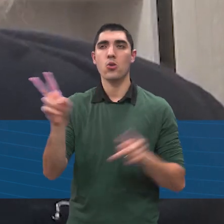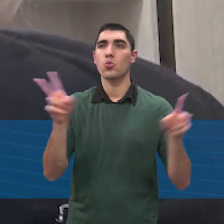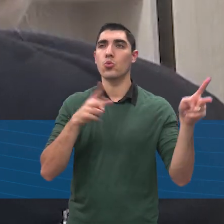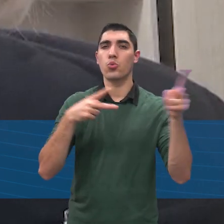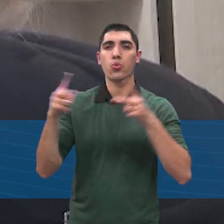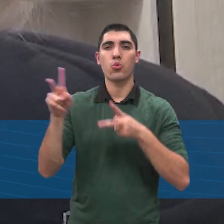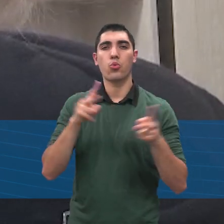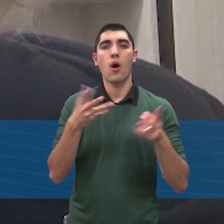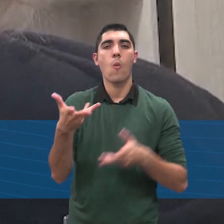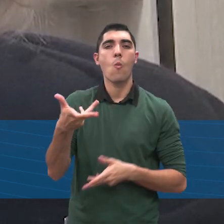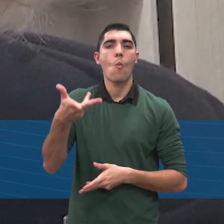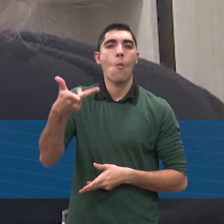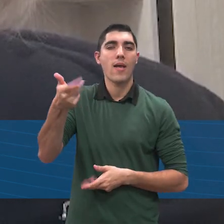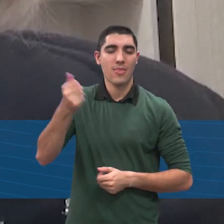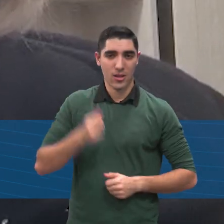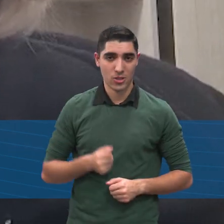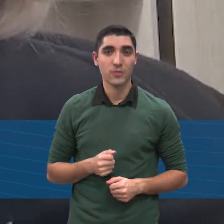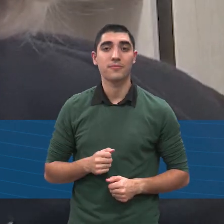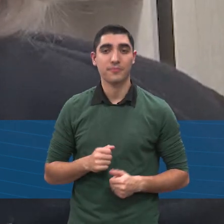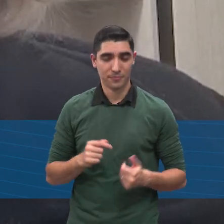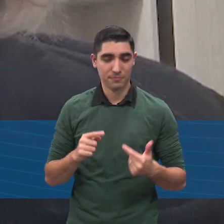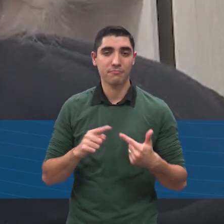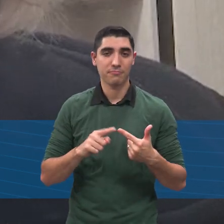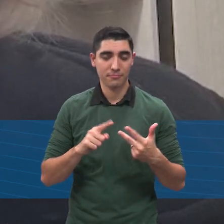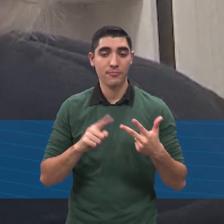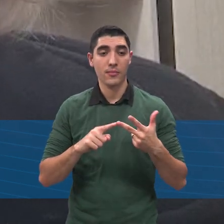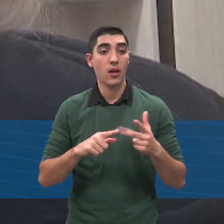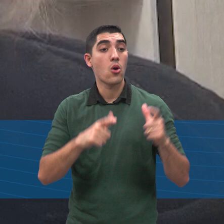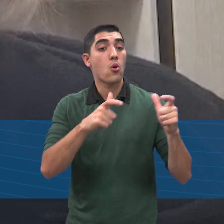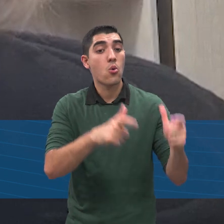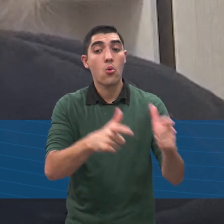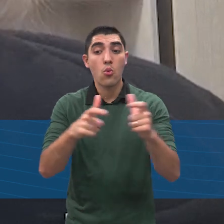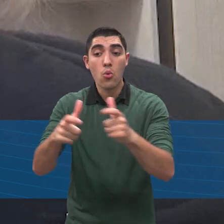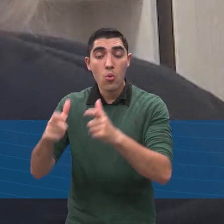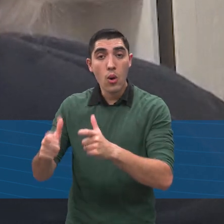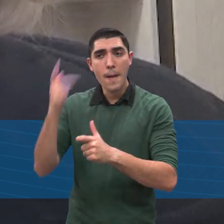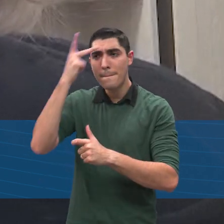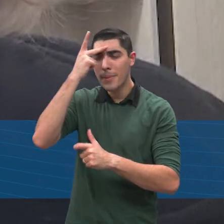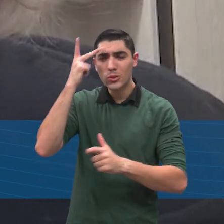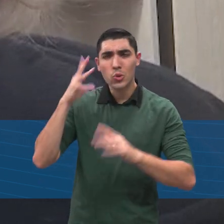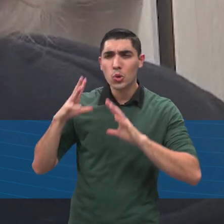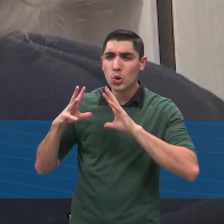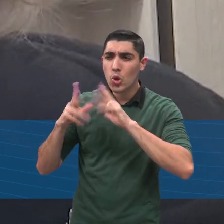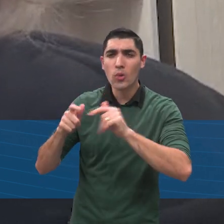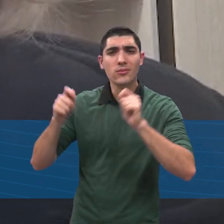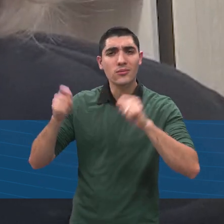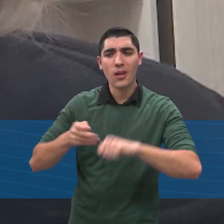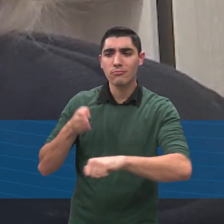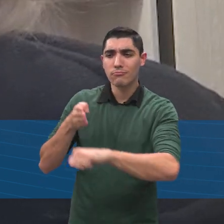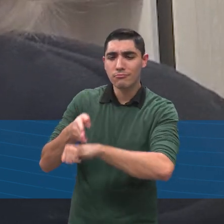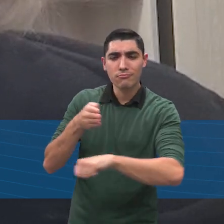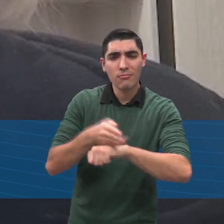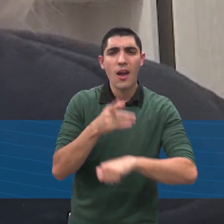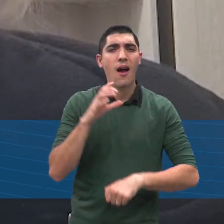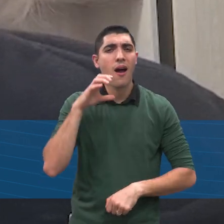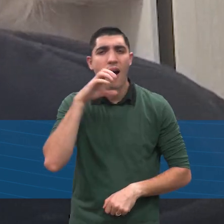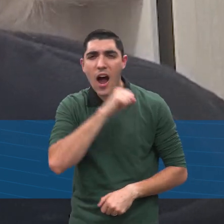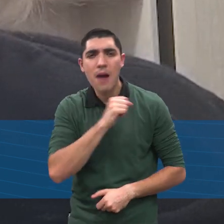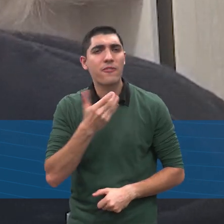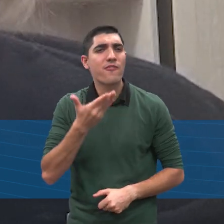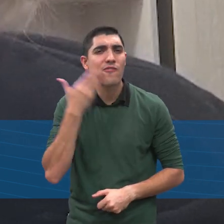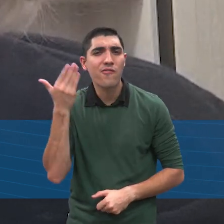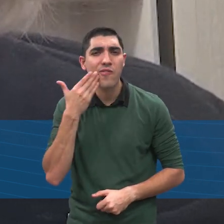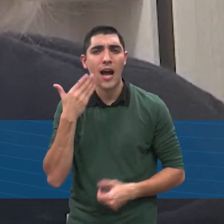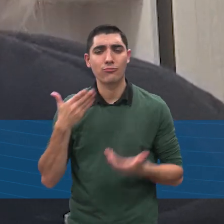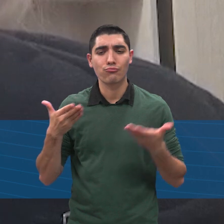vida. Então, cidades mais verdes, com espaços públicos que sejam acessados por todos de maneira rápida, fácil,